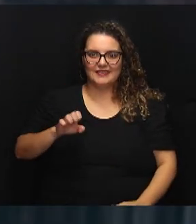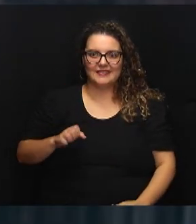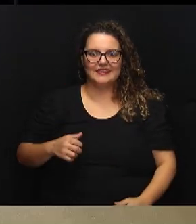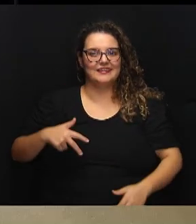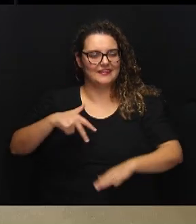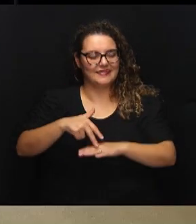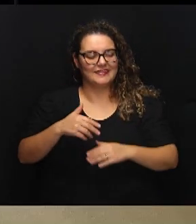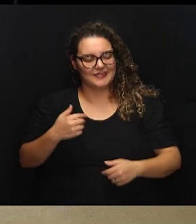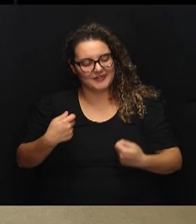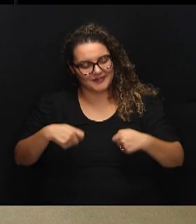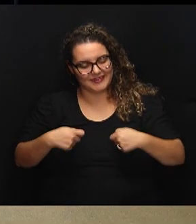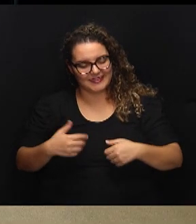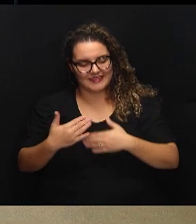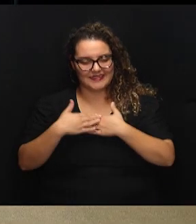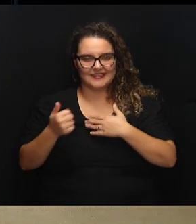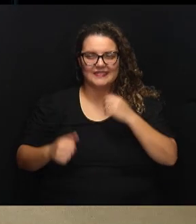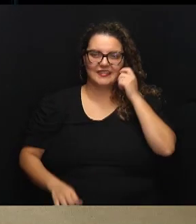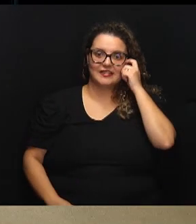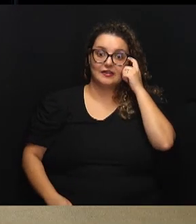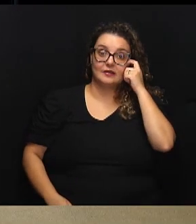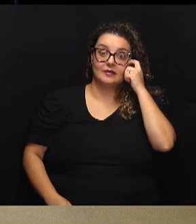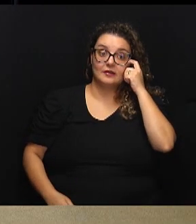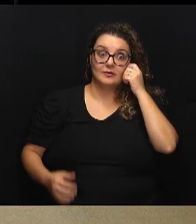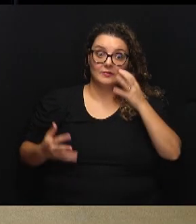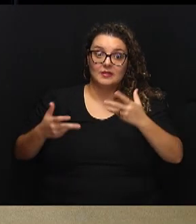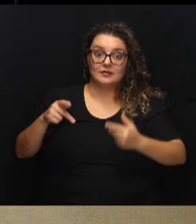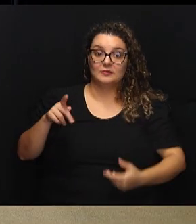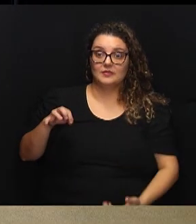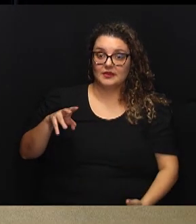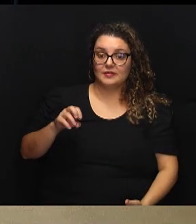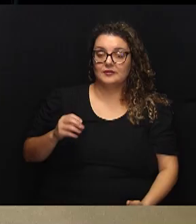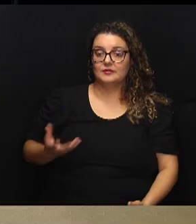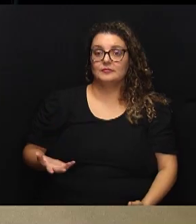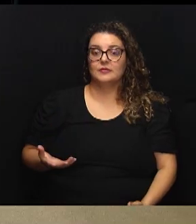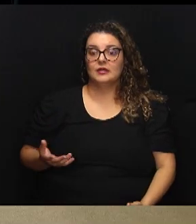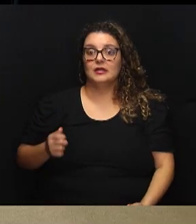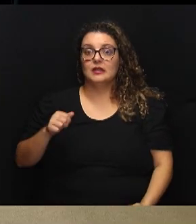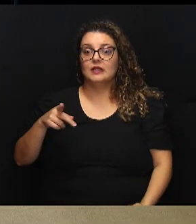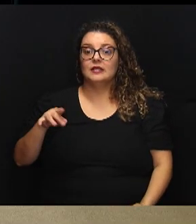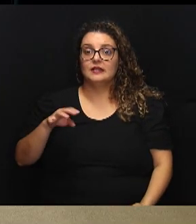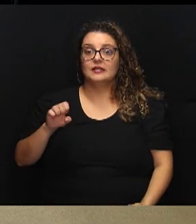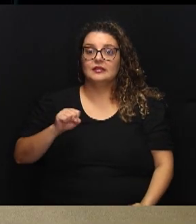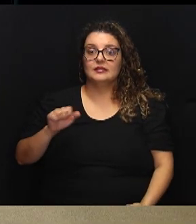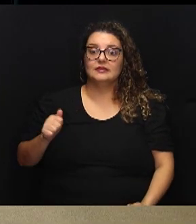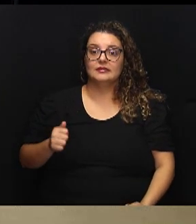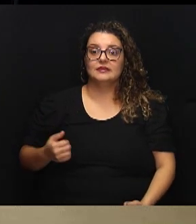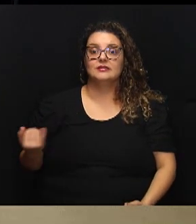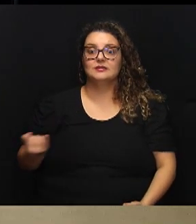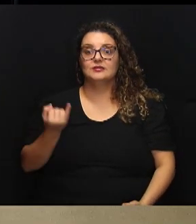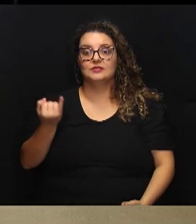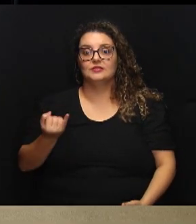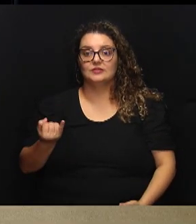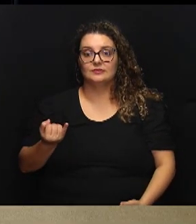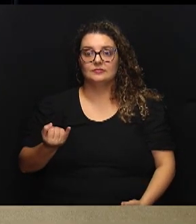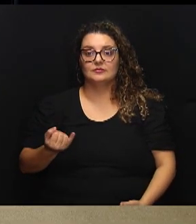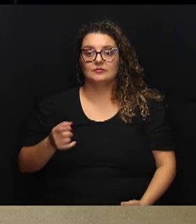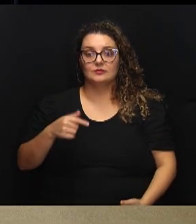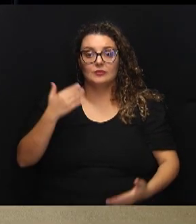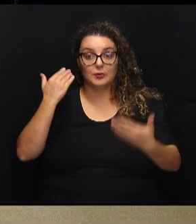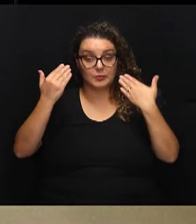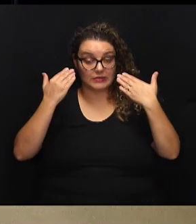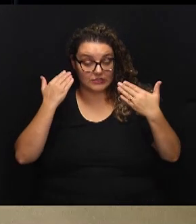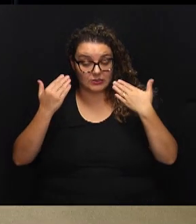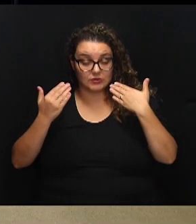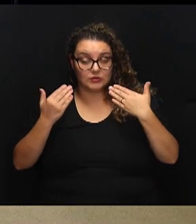coisa. Maravilha, Pedro, obrigada, viu, Andressa? Sua contribuição de grande valia, né? Uma